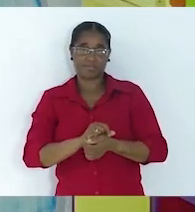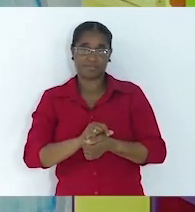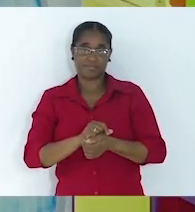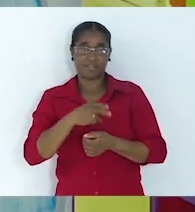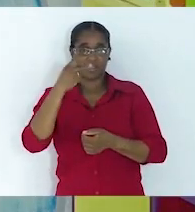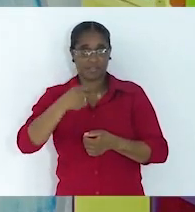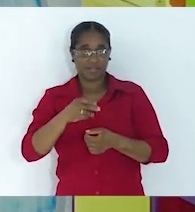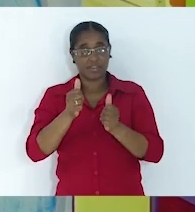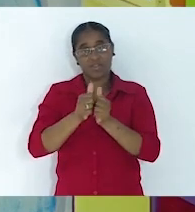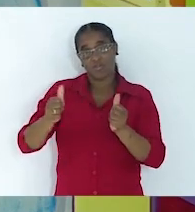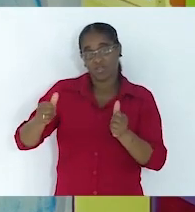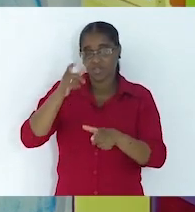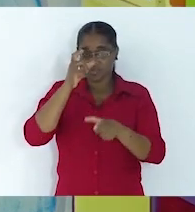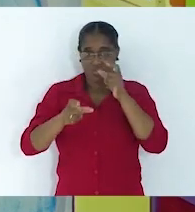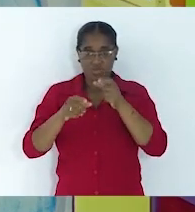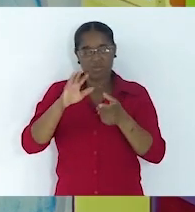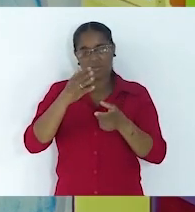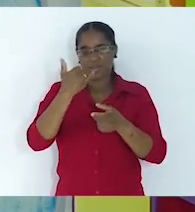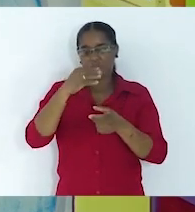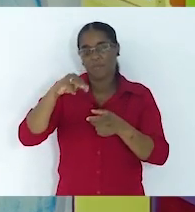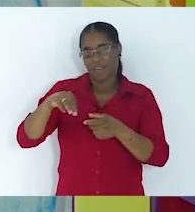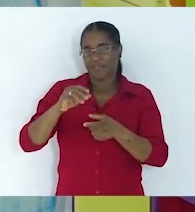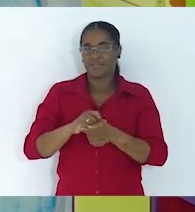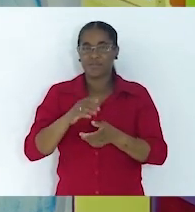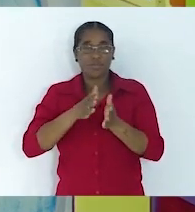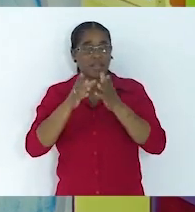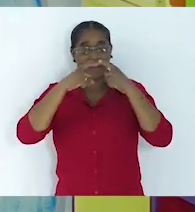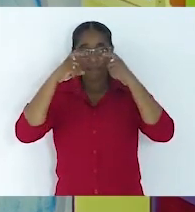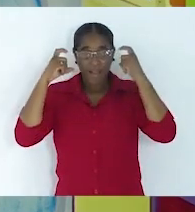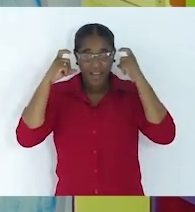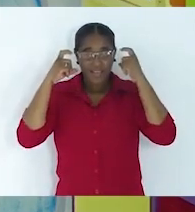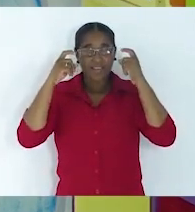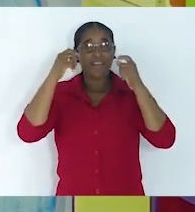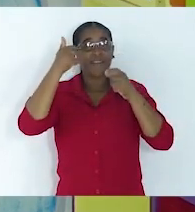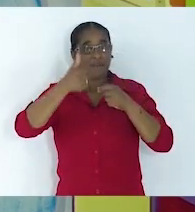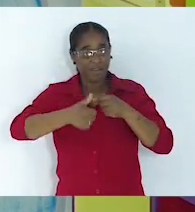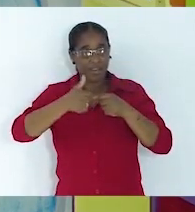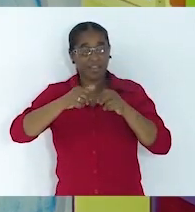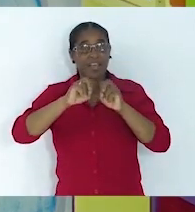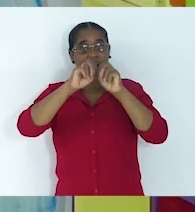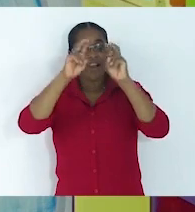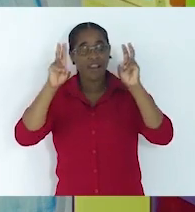Mantenha-te longe das pessoas, pelo menos 2 metros. Usa a máscara correta e